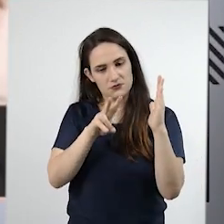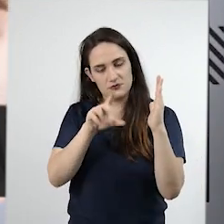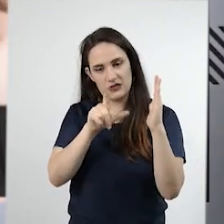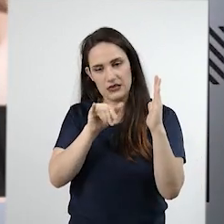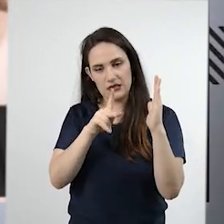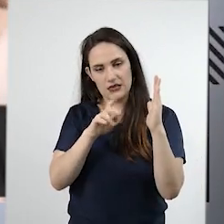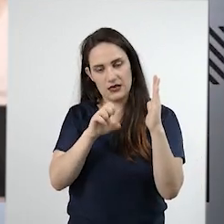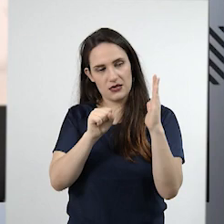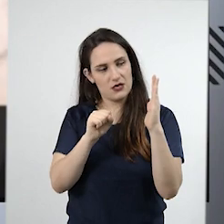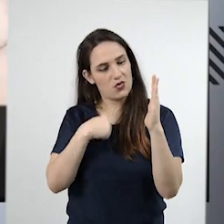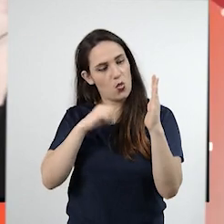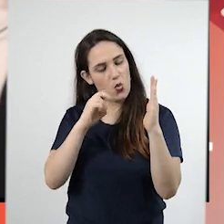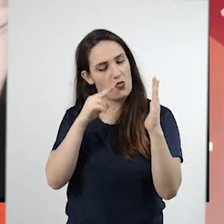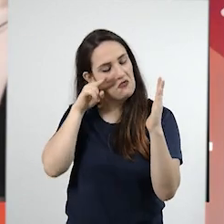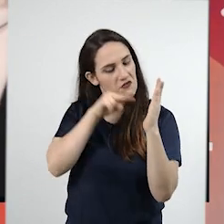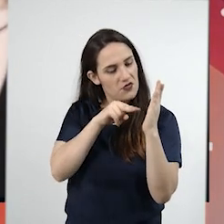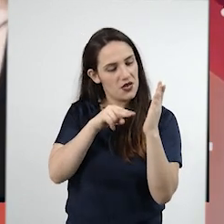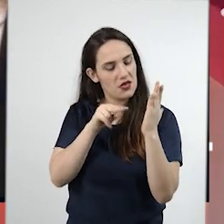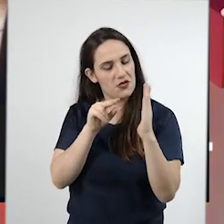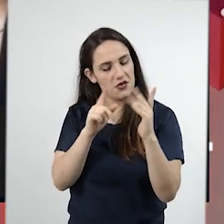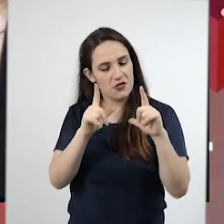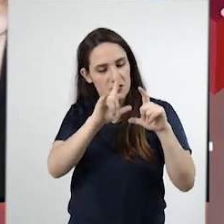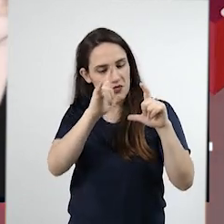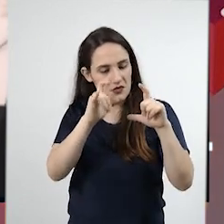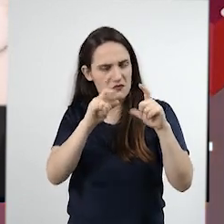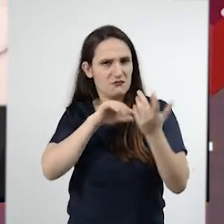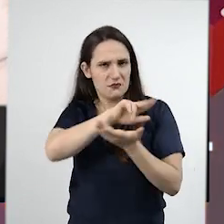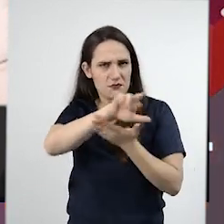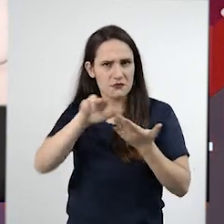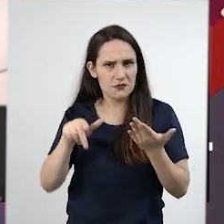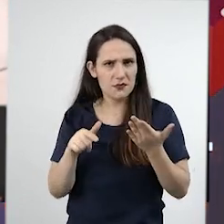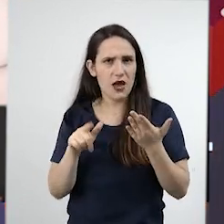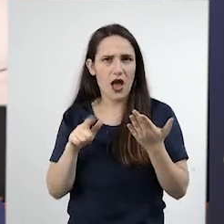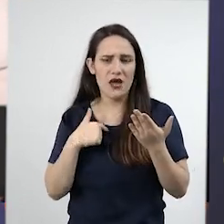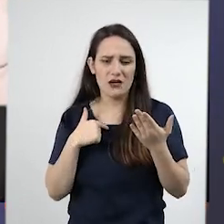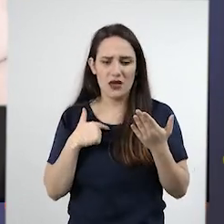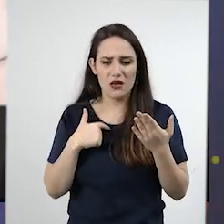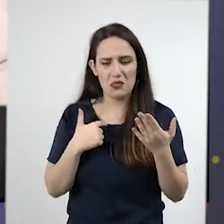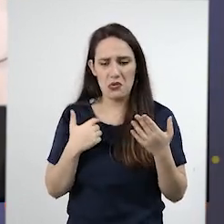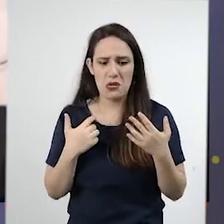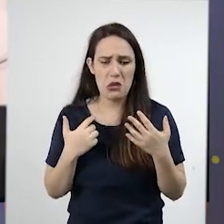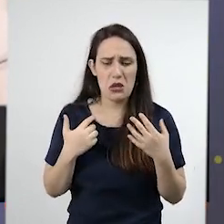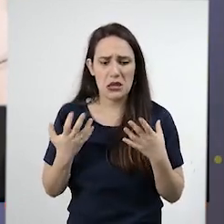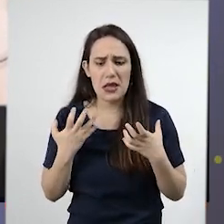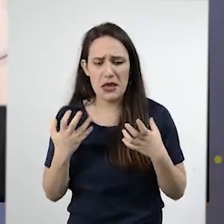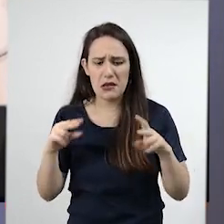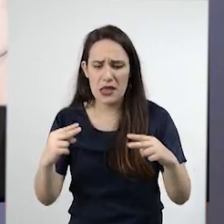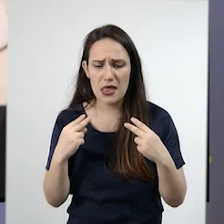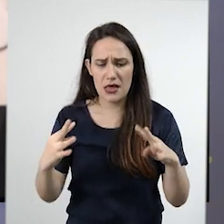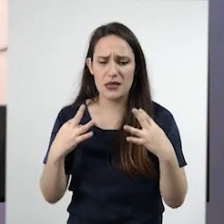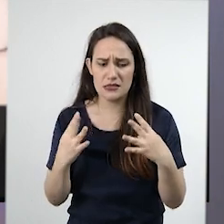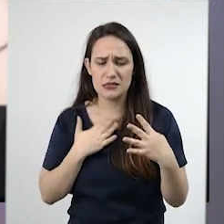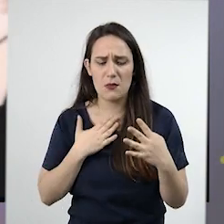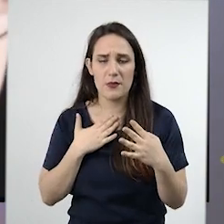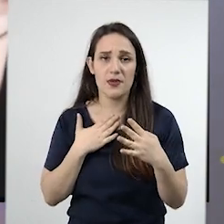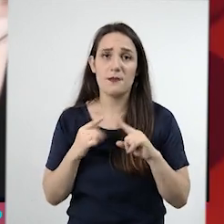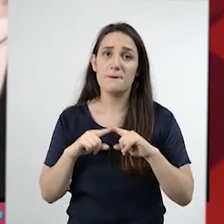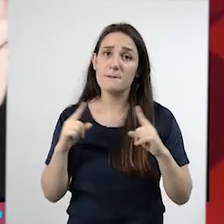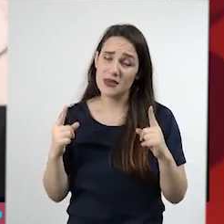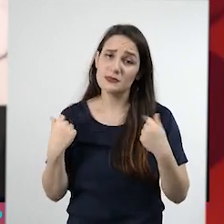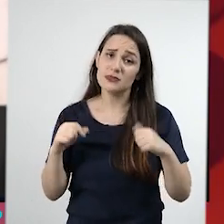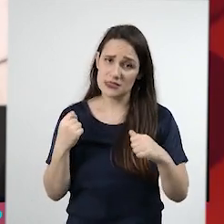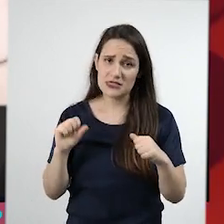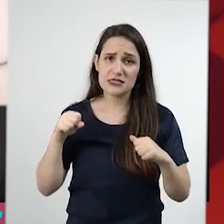me sinto sozinho. Então, isso acaba reforçando o comportamento da pessoa, né, em relação a manter esse